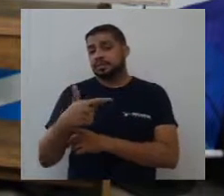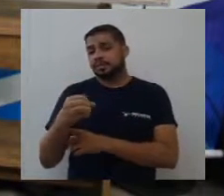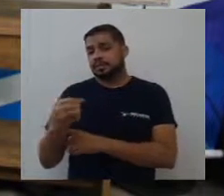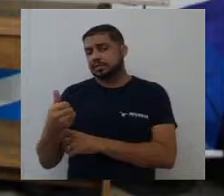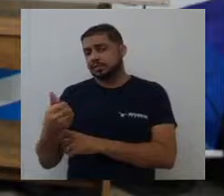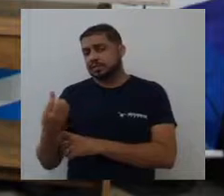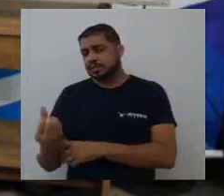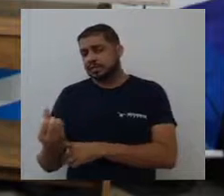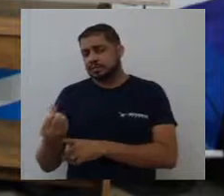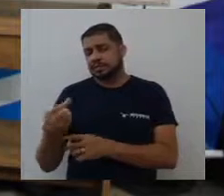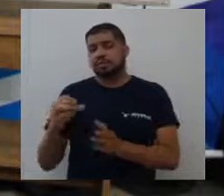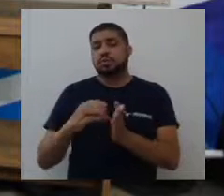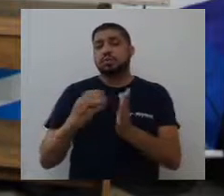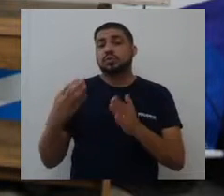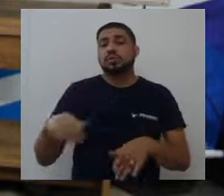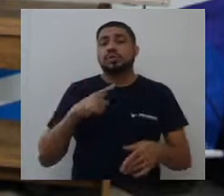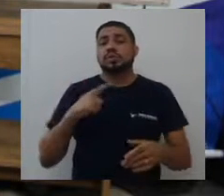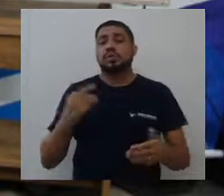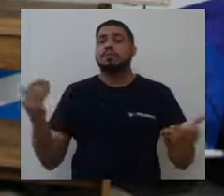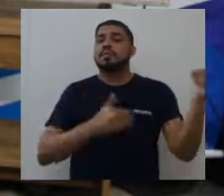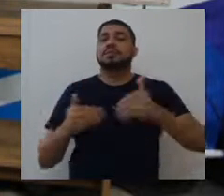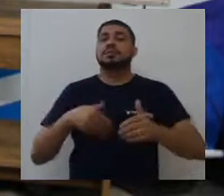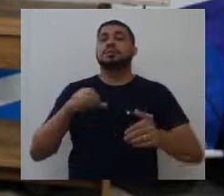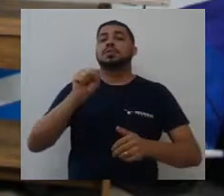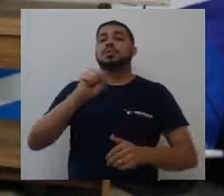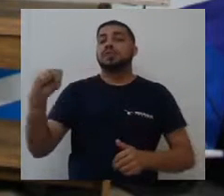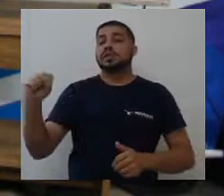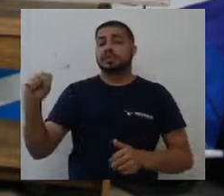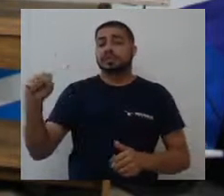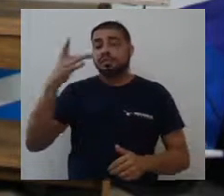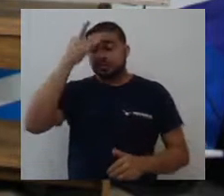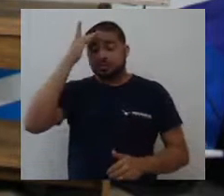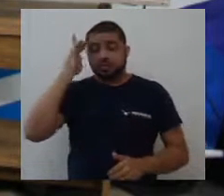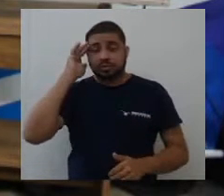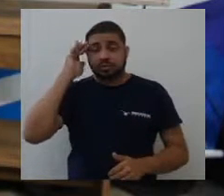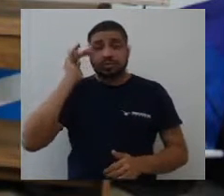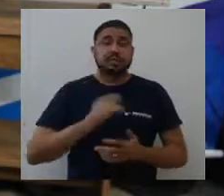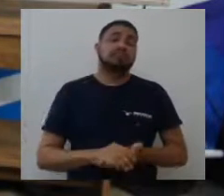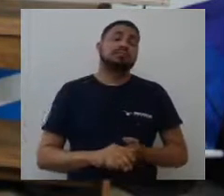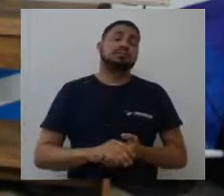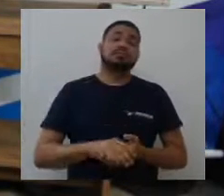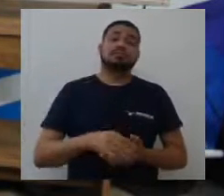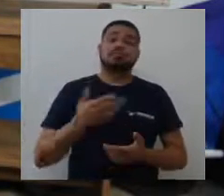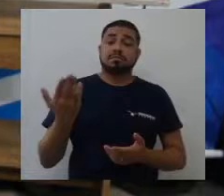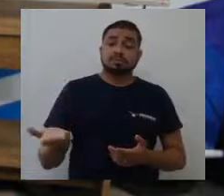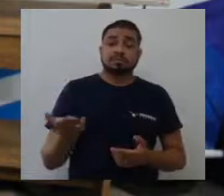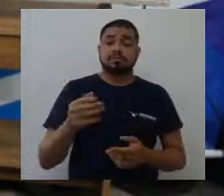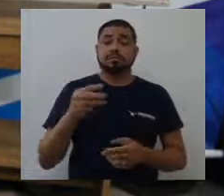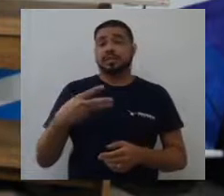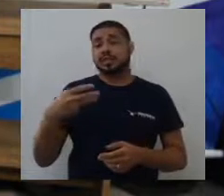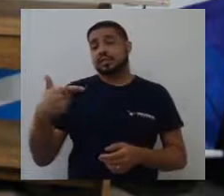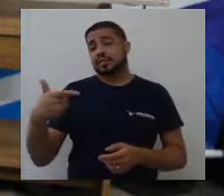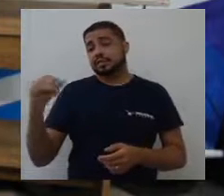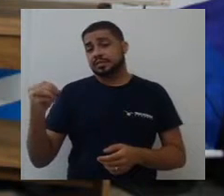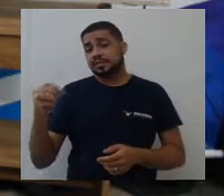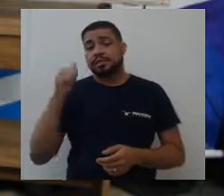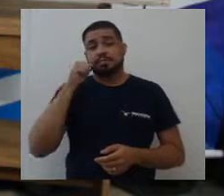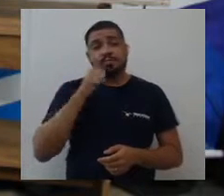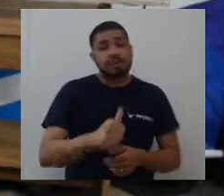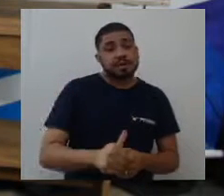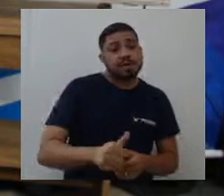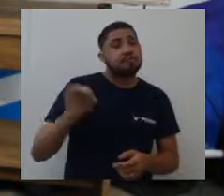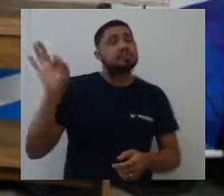Um concurso teve a participação de 800 candidatos. Desses candidatos, 320 eram mulheres. Então